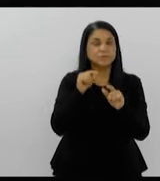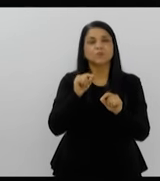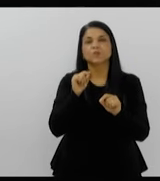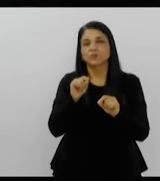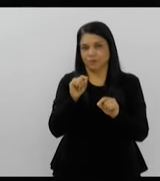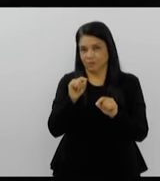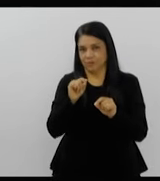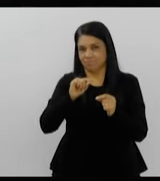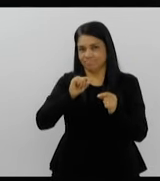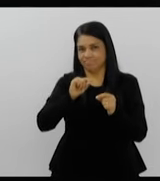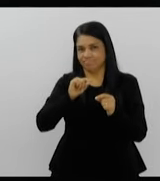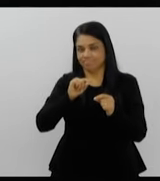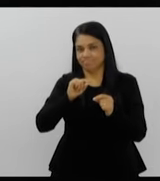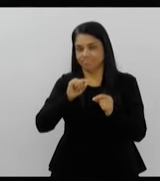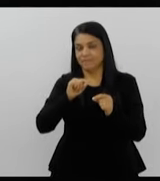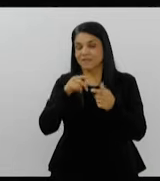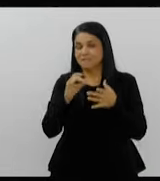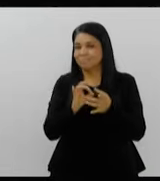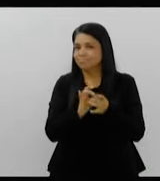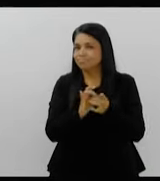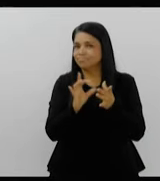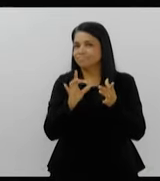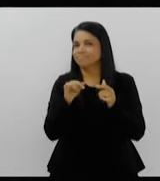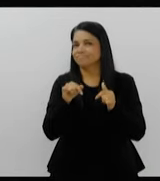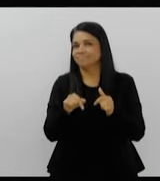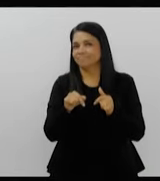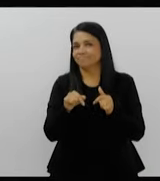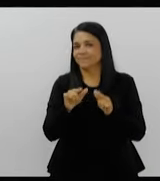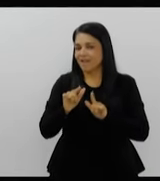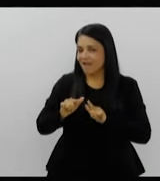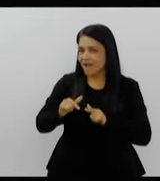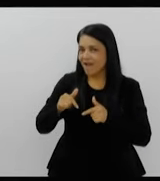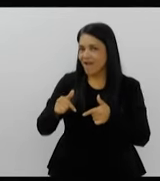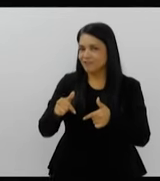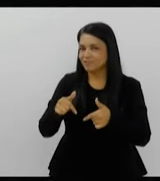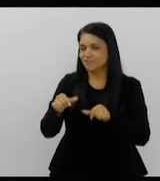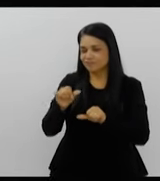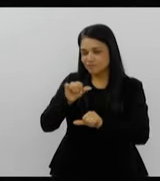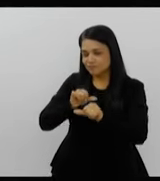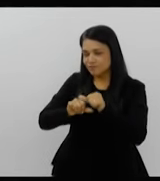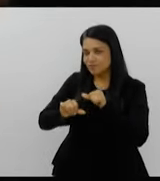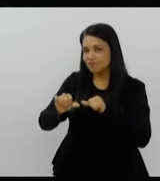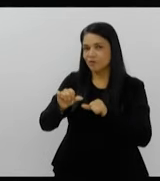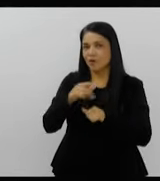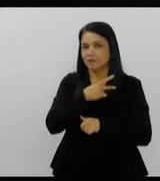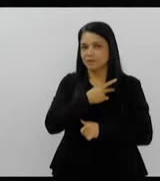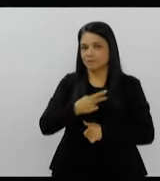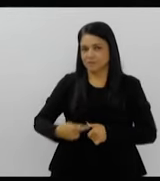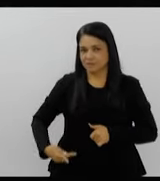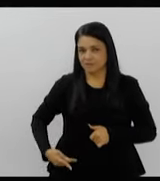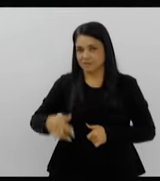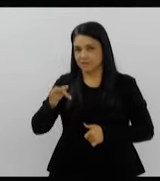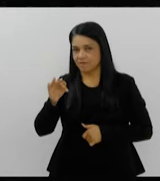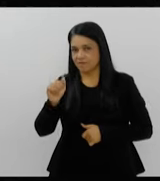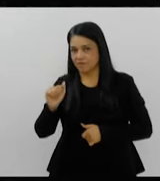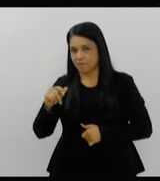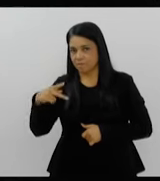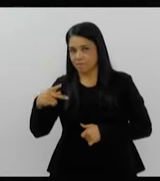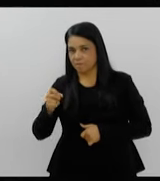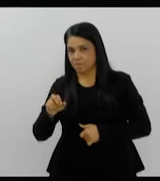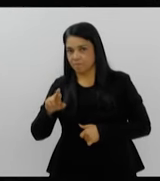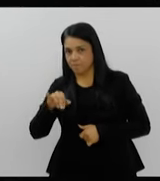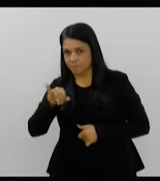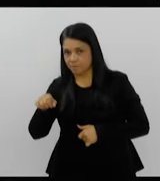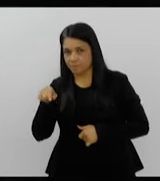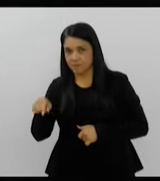ela permite com que haja uma troca da presidência da FAPERJ a depender